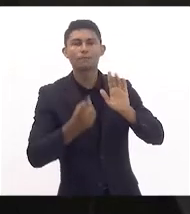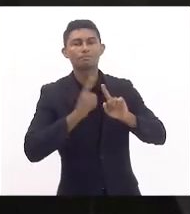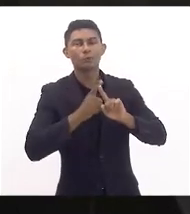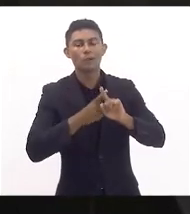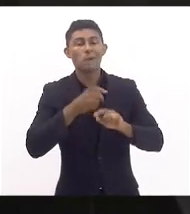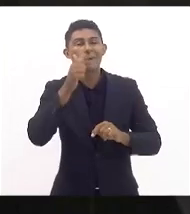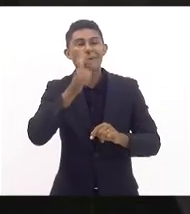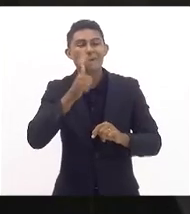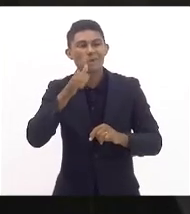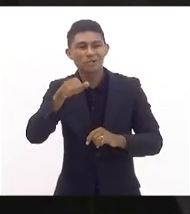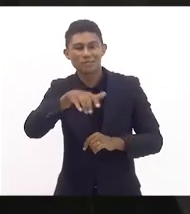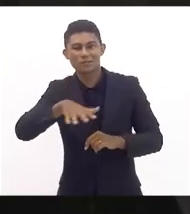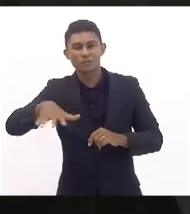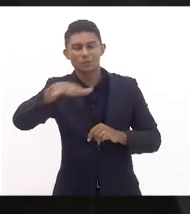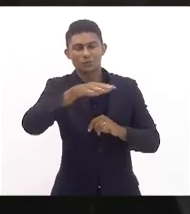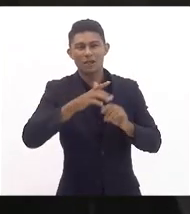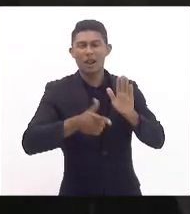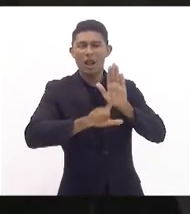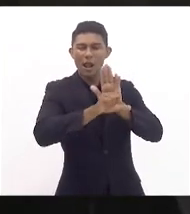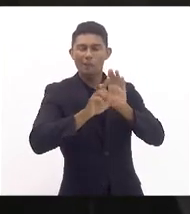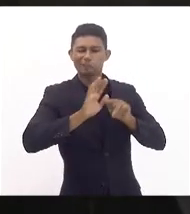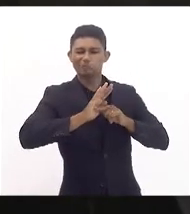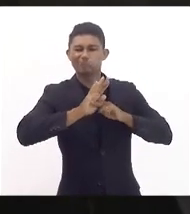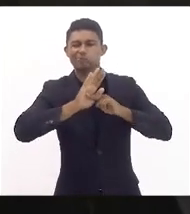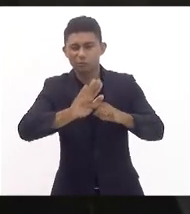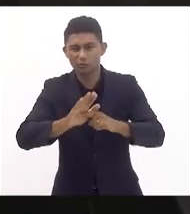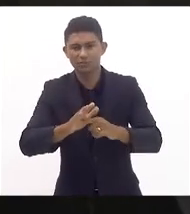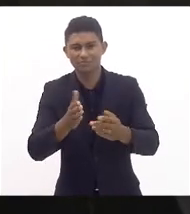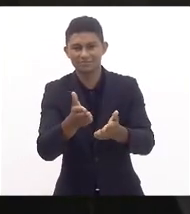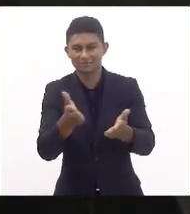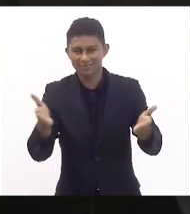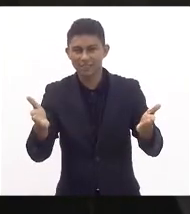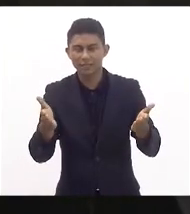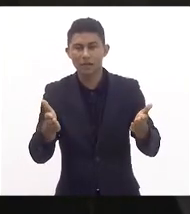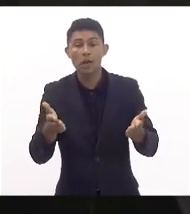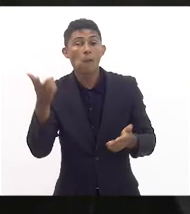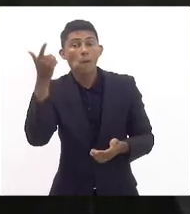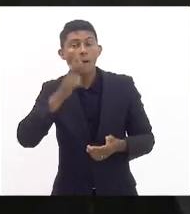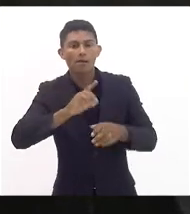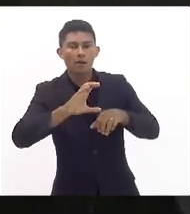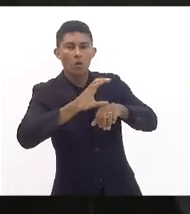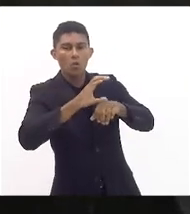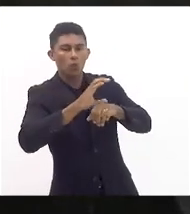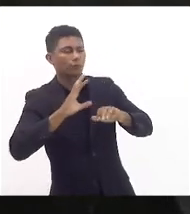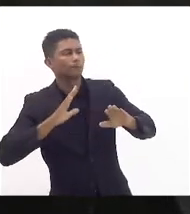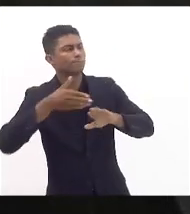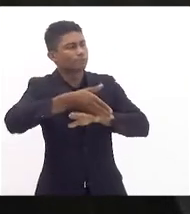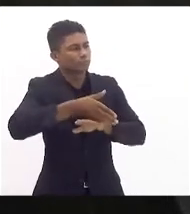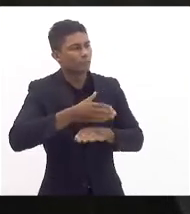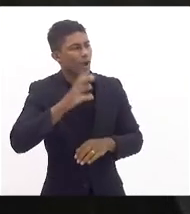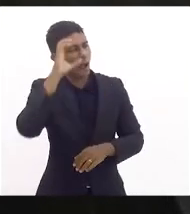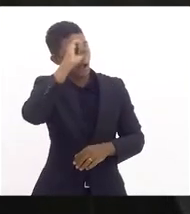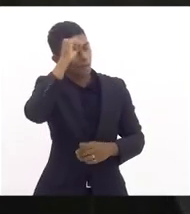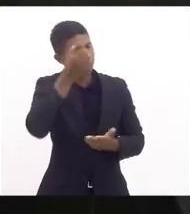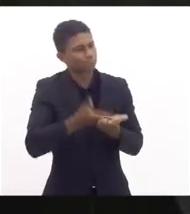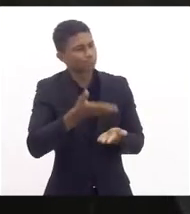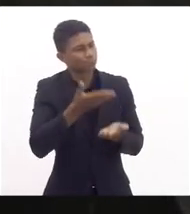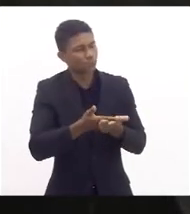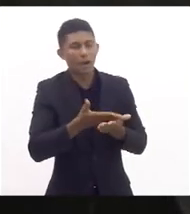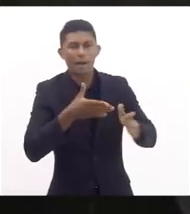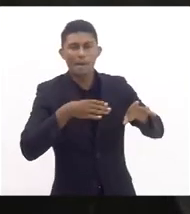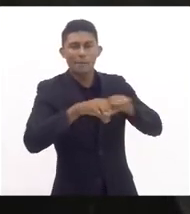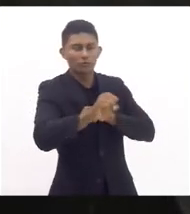para essa mulher, não é, que está em situação de violência, a garantia de uma formação profissional, da